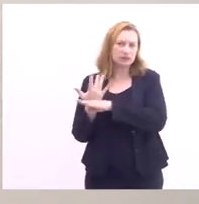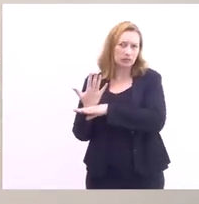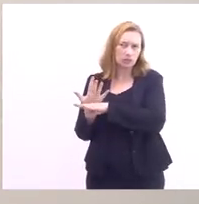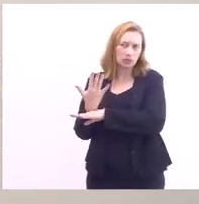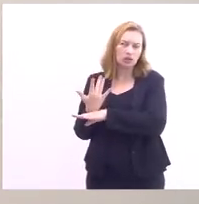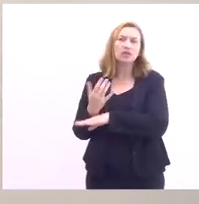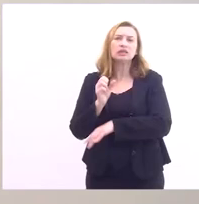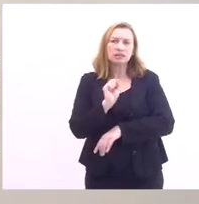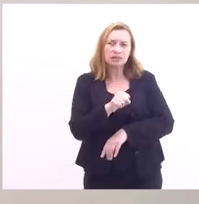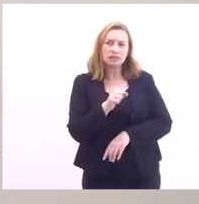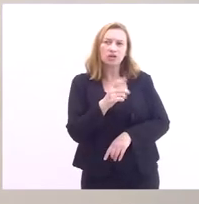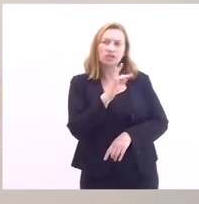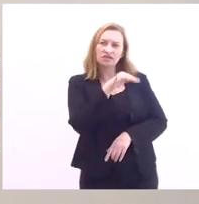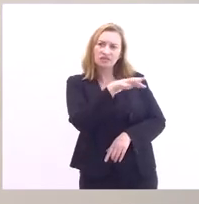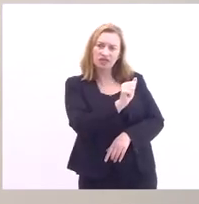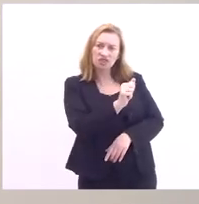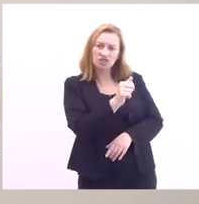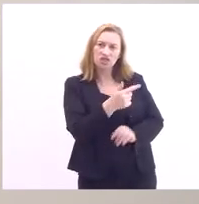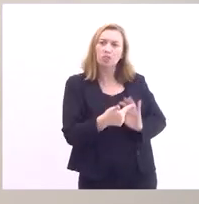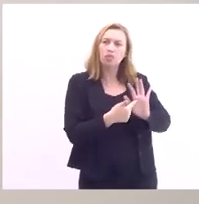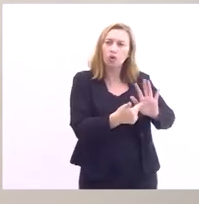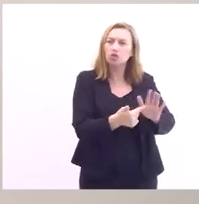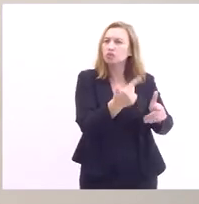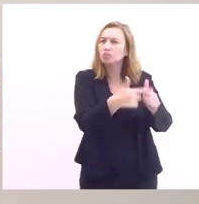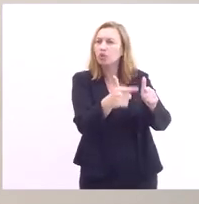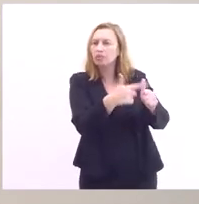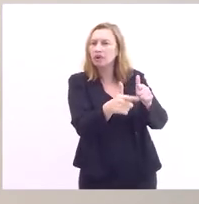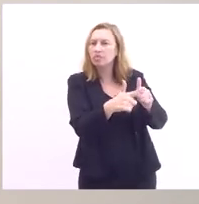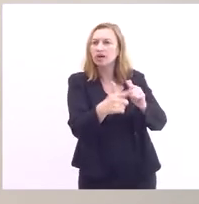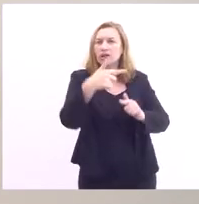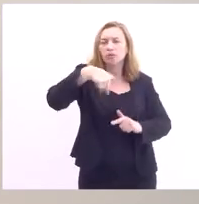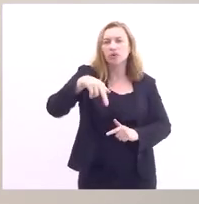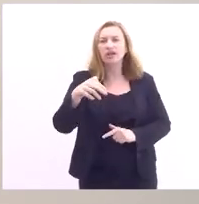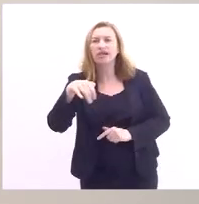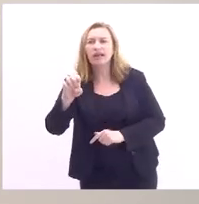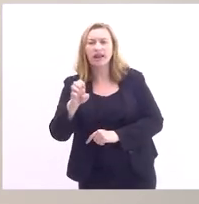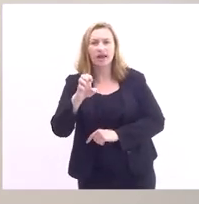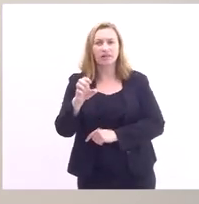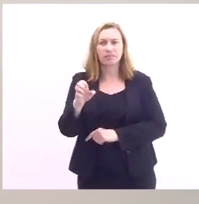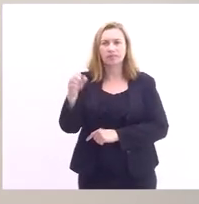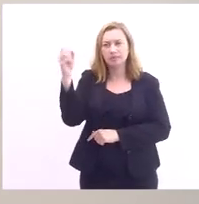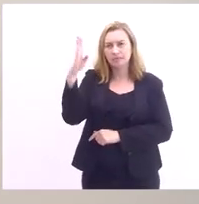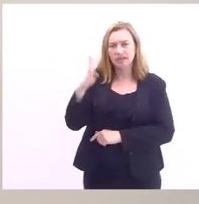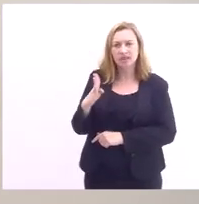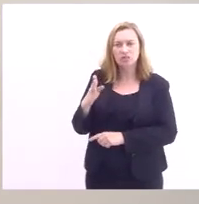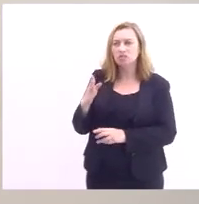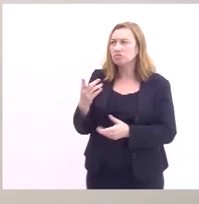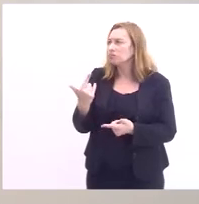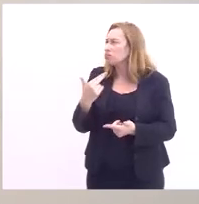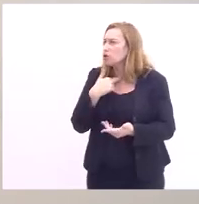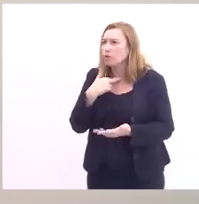a fatinha leva problema para o Guilherme Brasil. Isso não pode acontecer. Isso não pode acontecer.